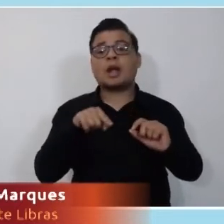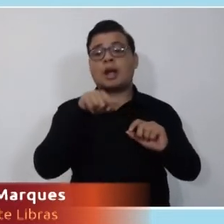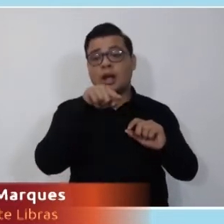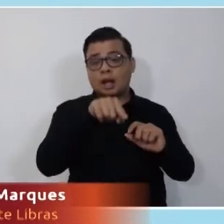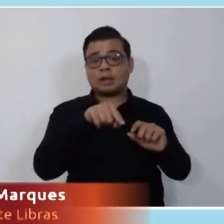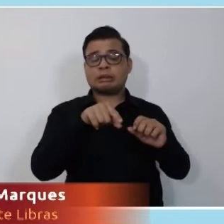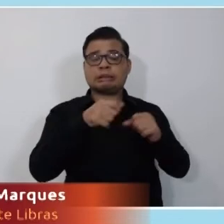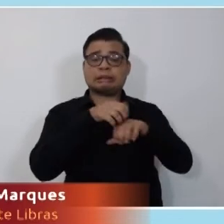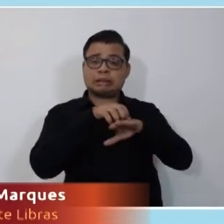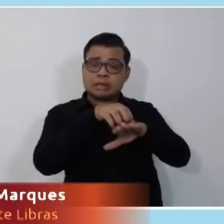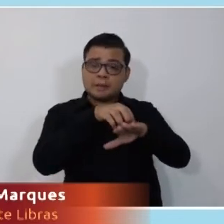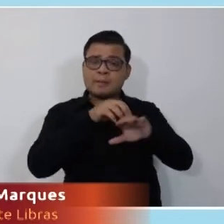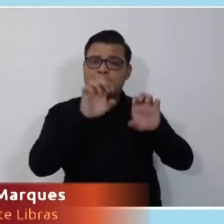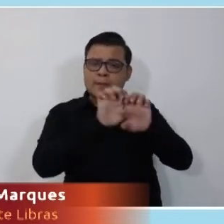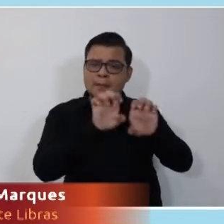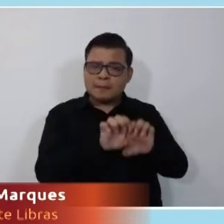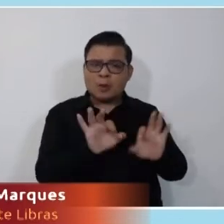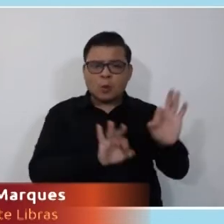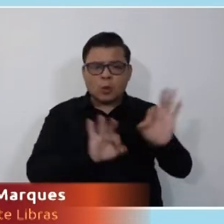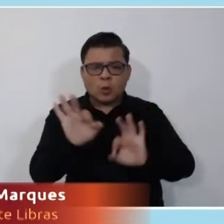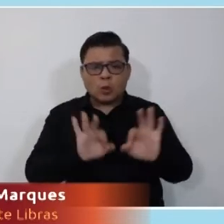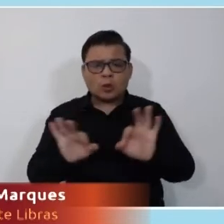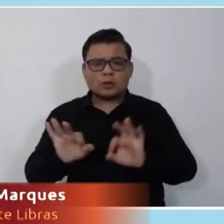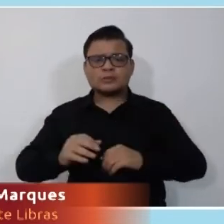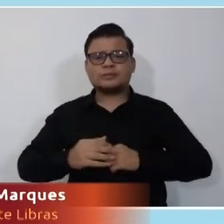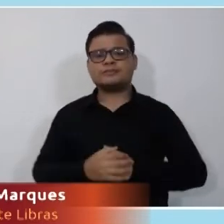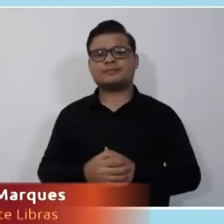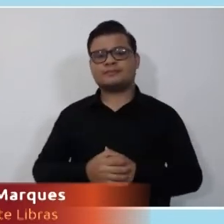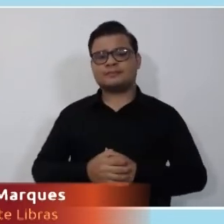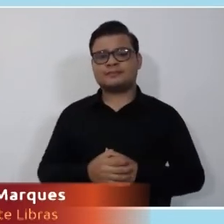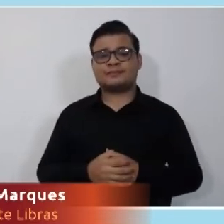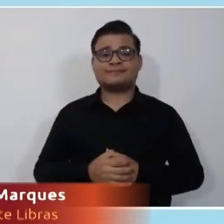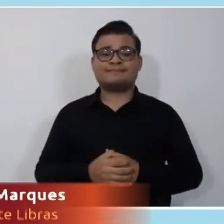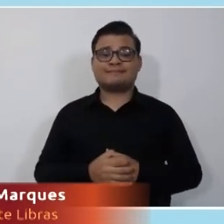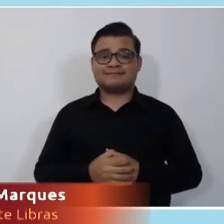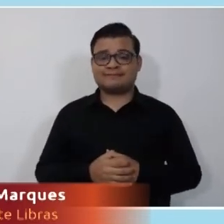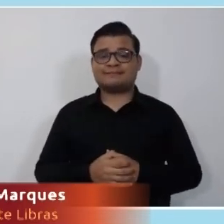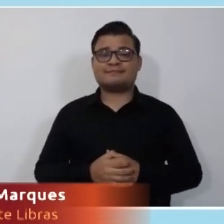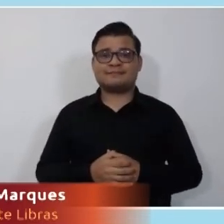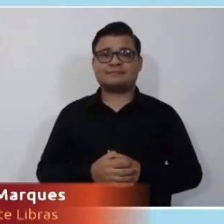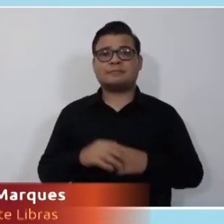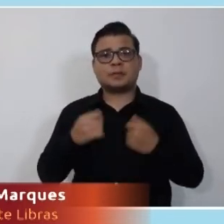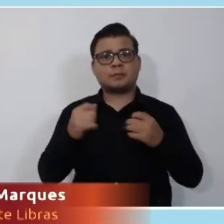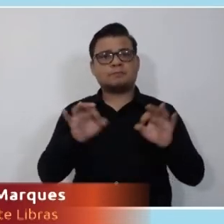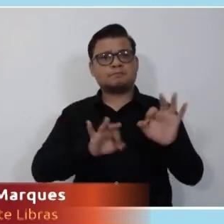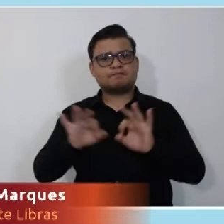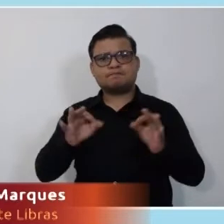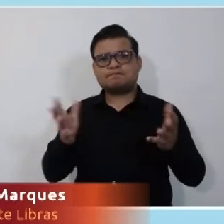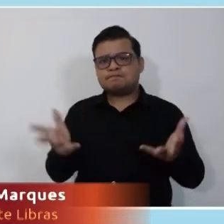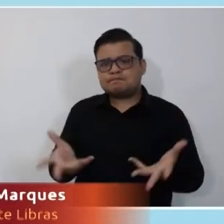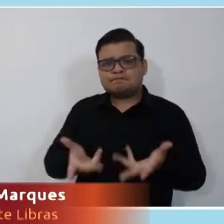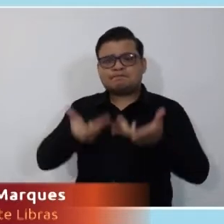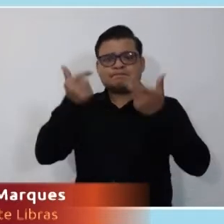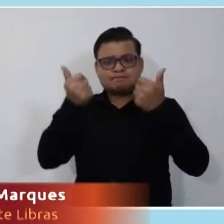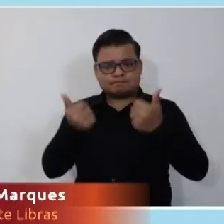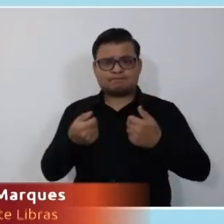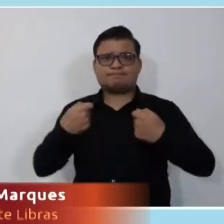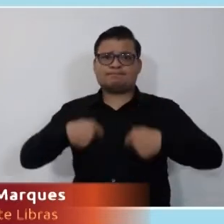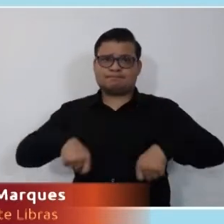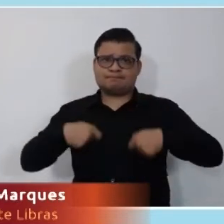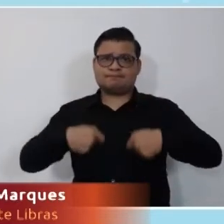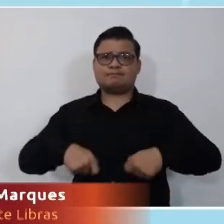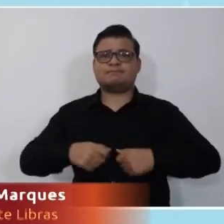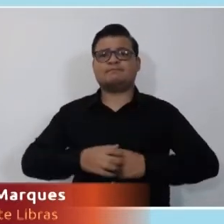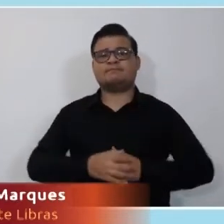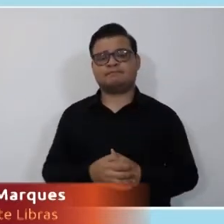você botar um ônibus pintado de ouro, mas ele não voa, ele fica lá atrás do trânsito, atrás dos carros todos, né? Você